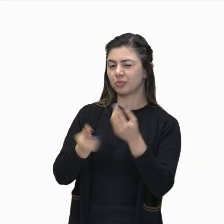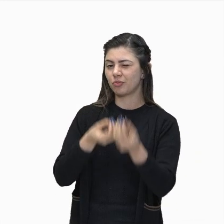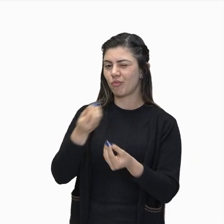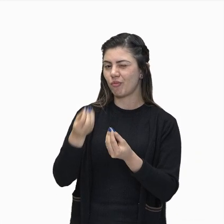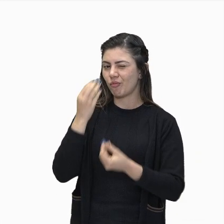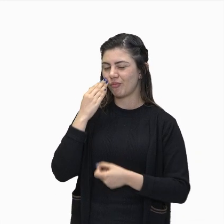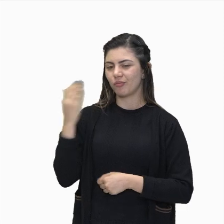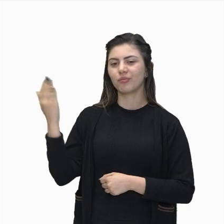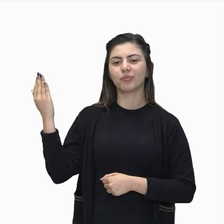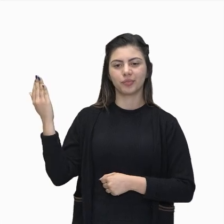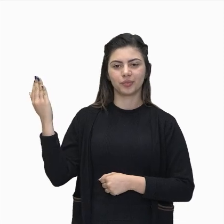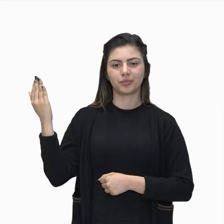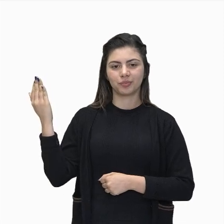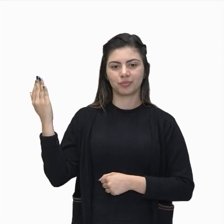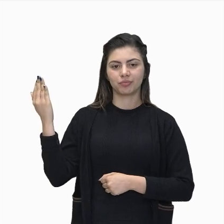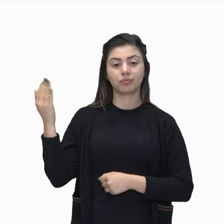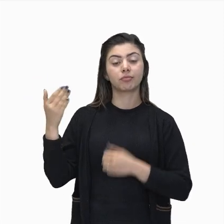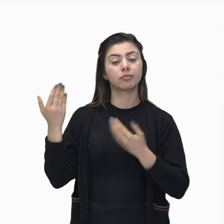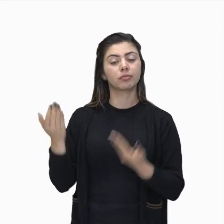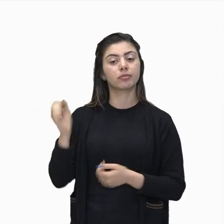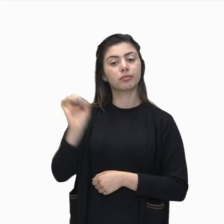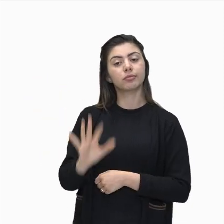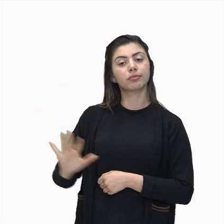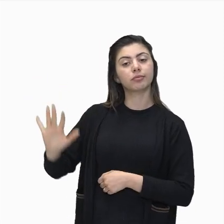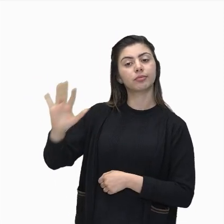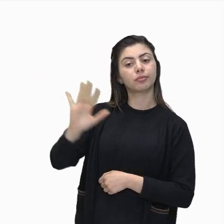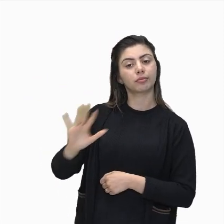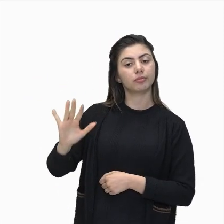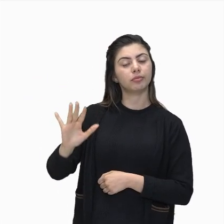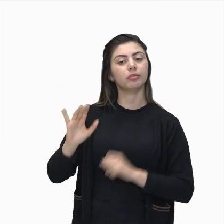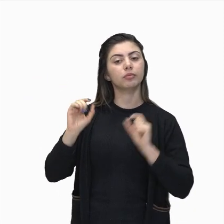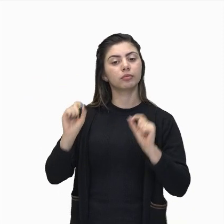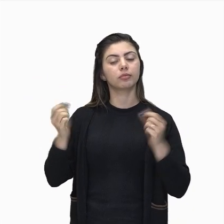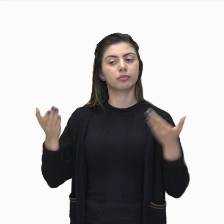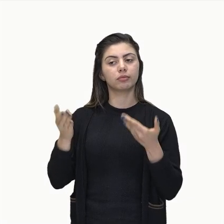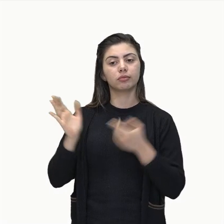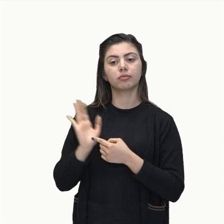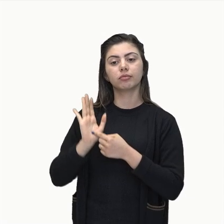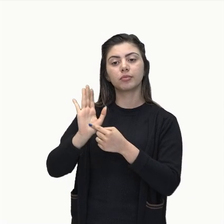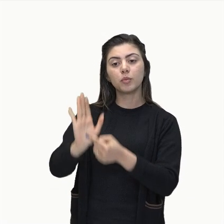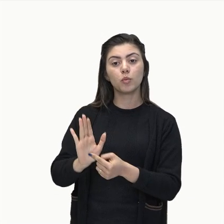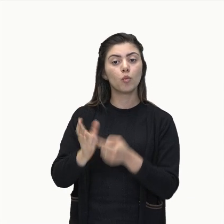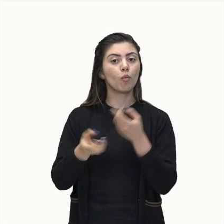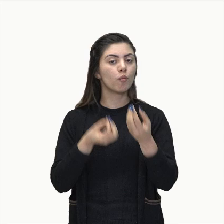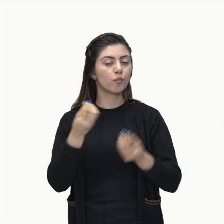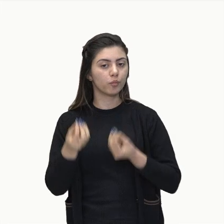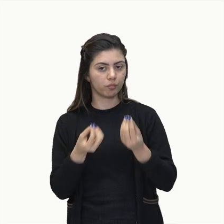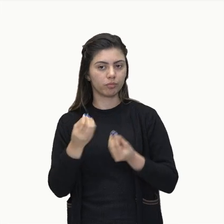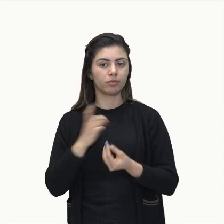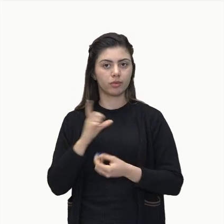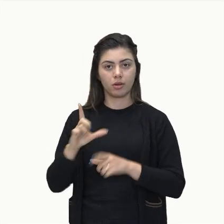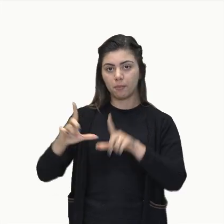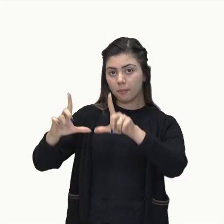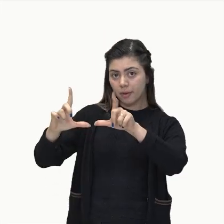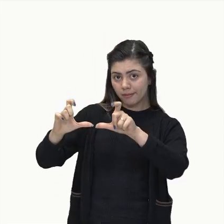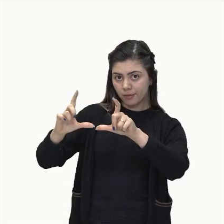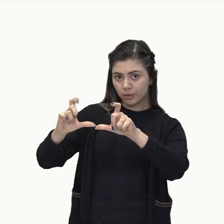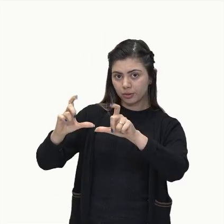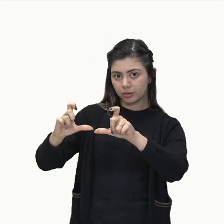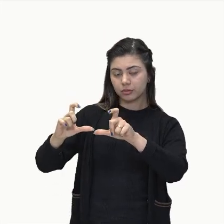imagem, tá? E aí nessa imagem eu mostro para vocês uma foto, né, de uma